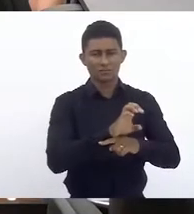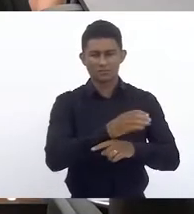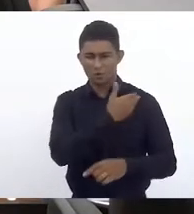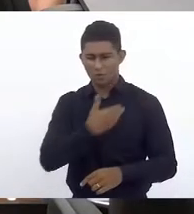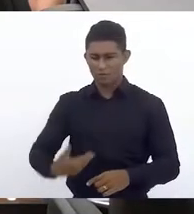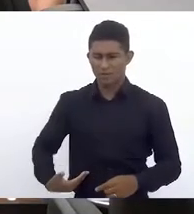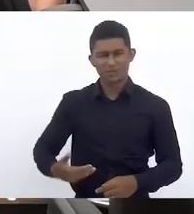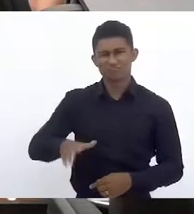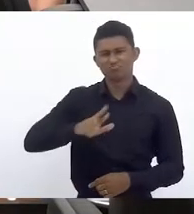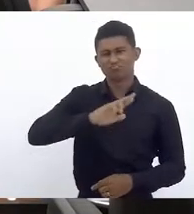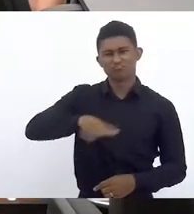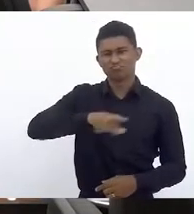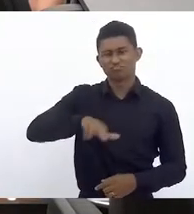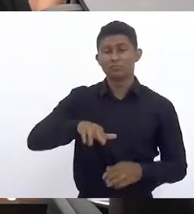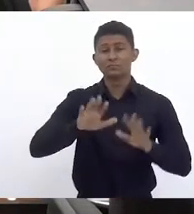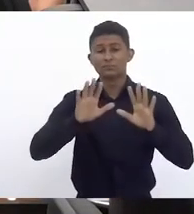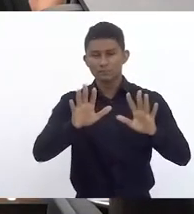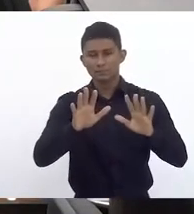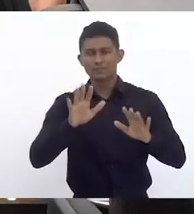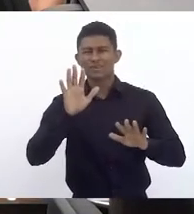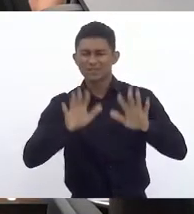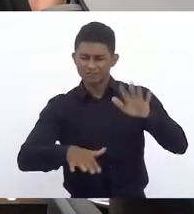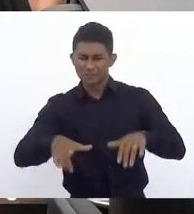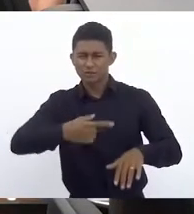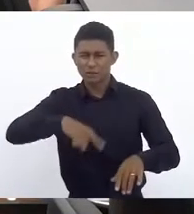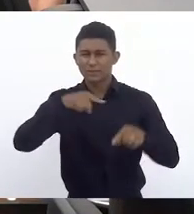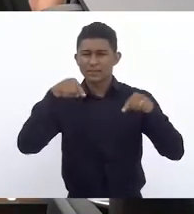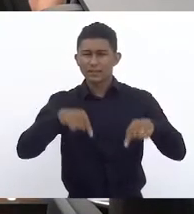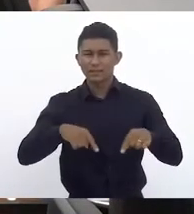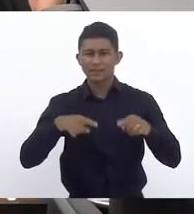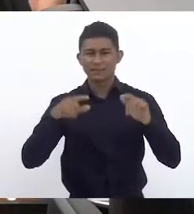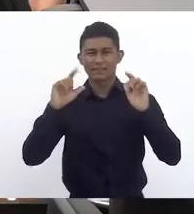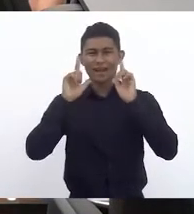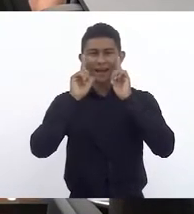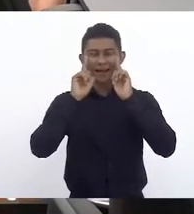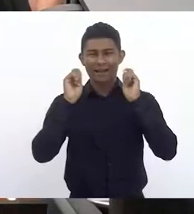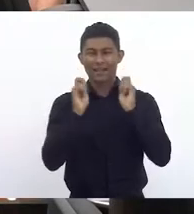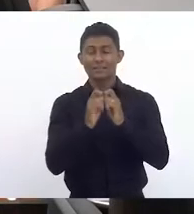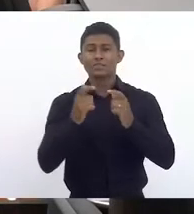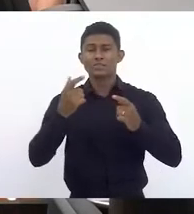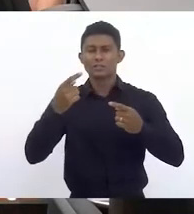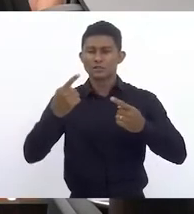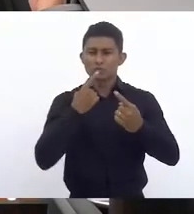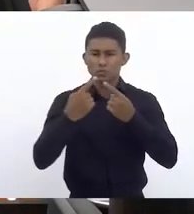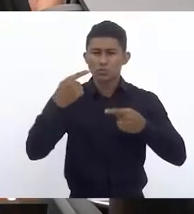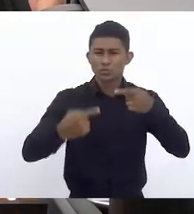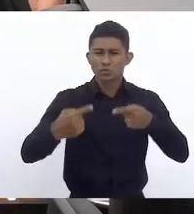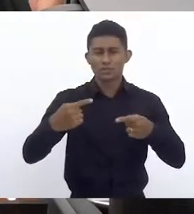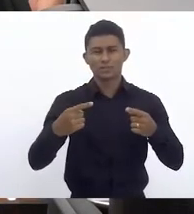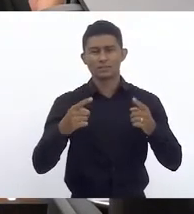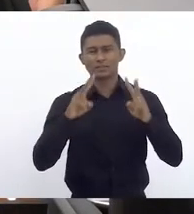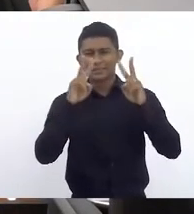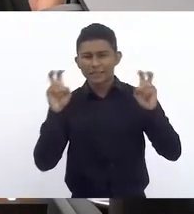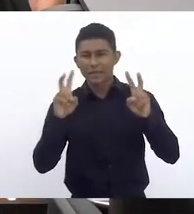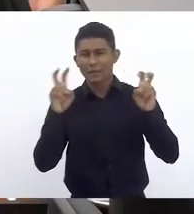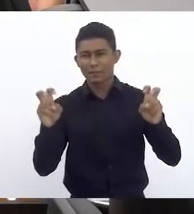aqui temas que são caros sempre a todos os deputados ou ao governo, que sempre representam